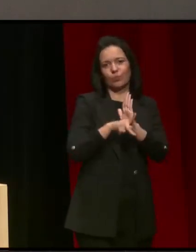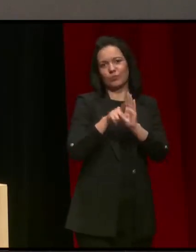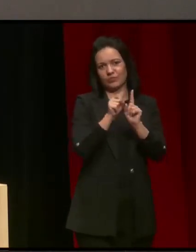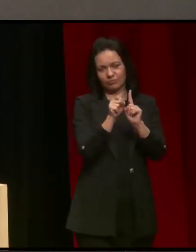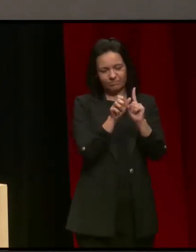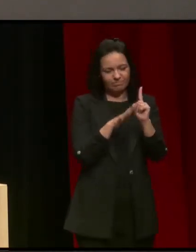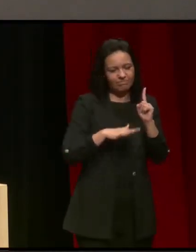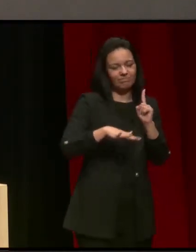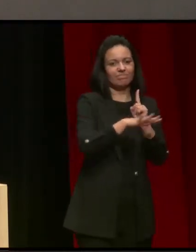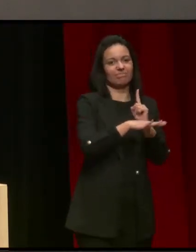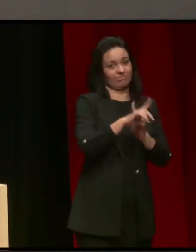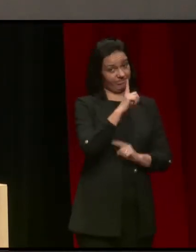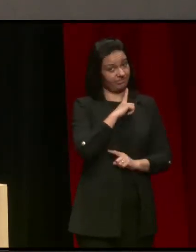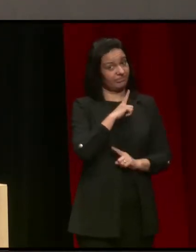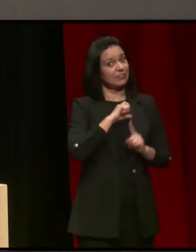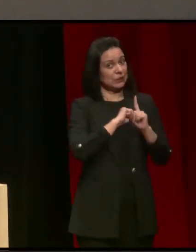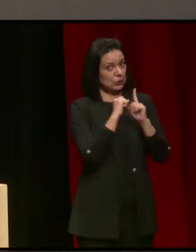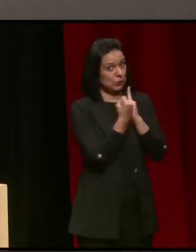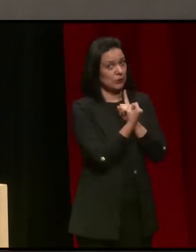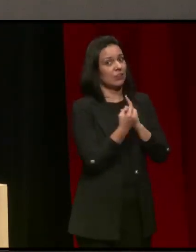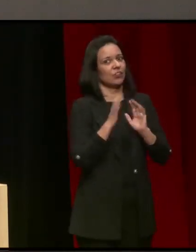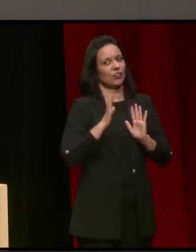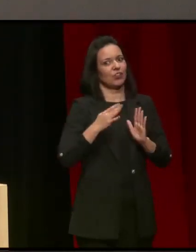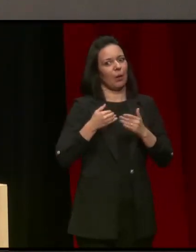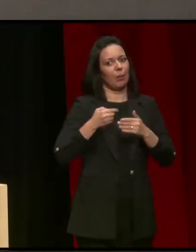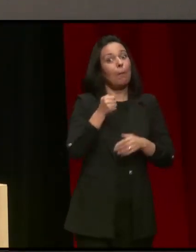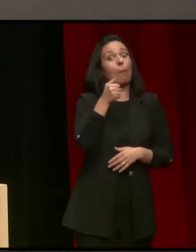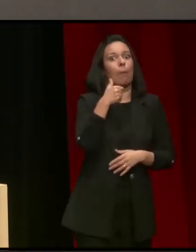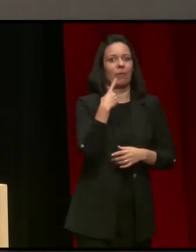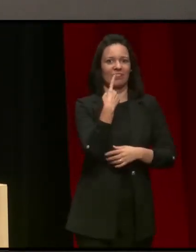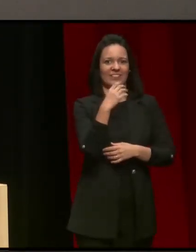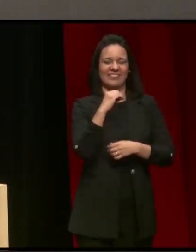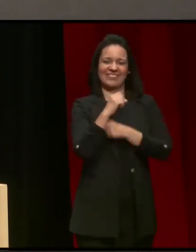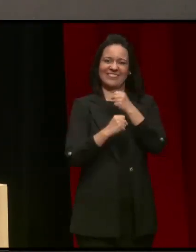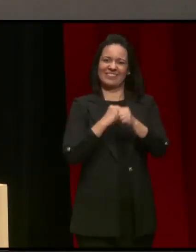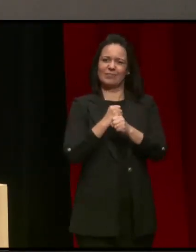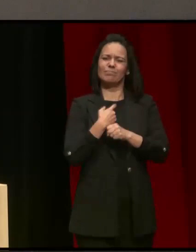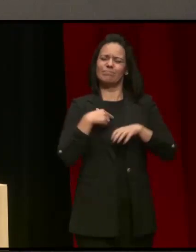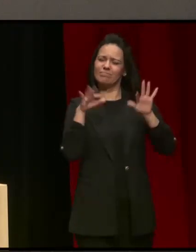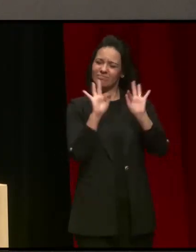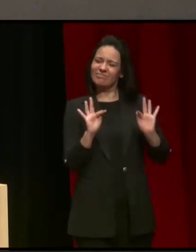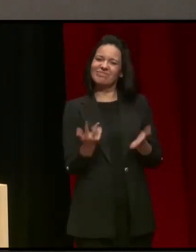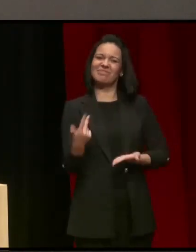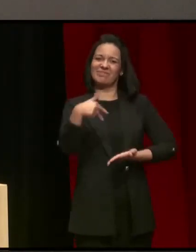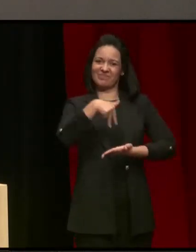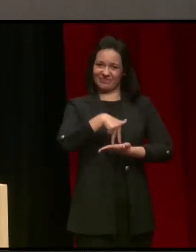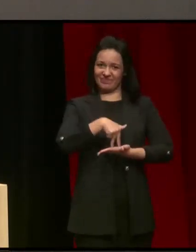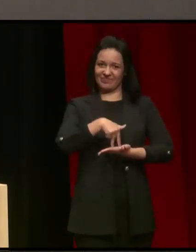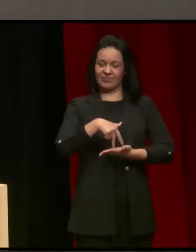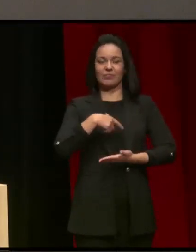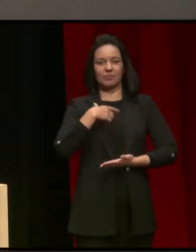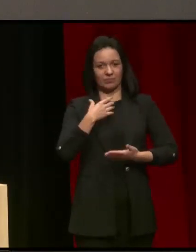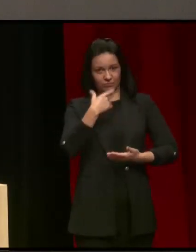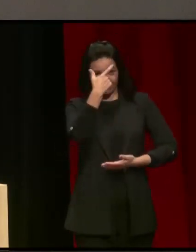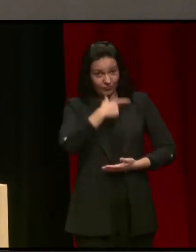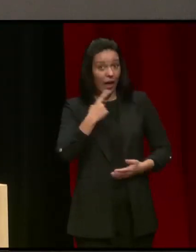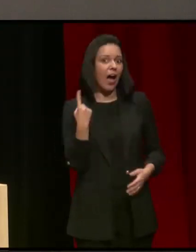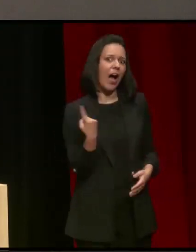sociais. Vai fazer 10 anos esse ano, estou muito feliz de estar aqui. E vou me descrever. Eu sou